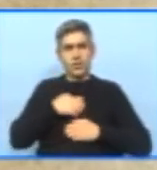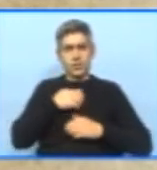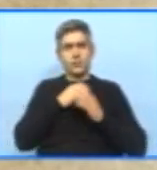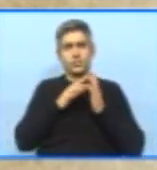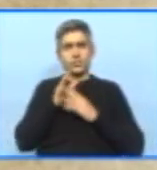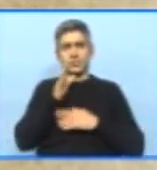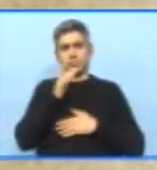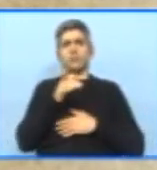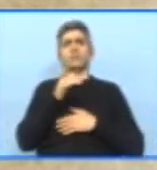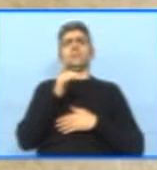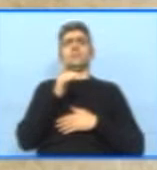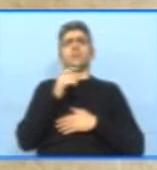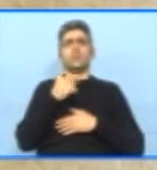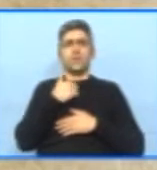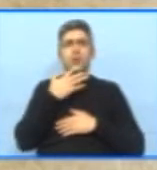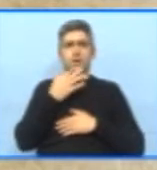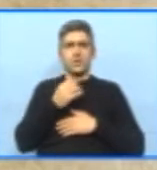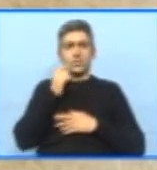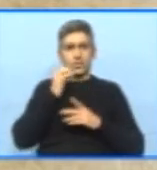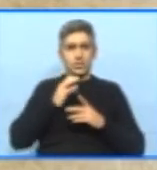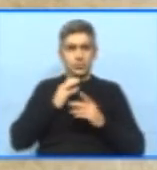e exclamou: eu creio, Senhor.